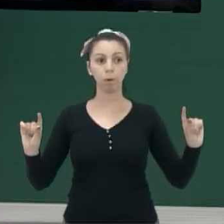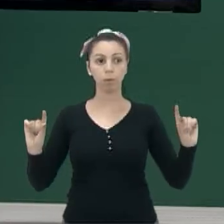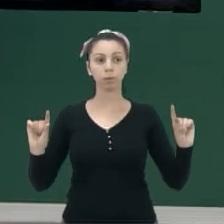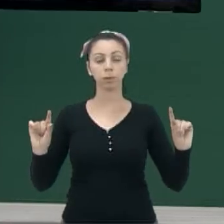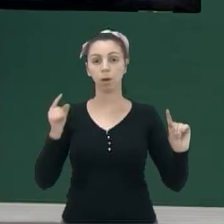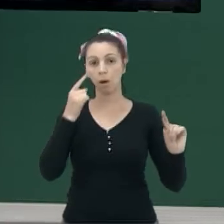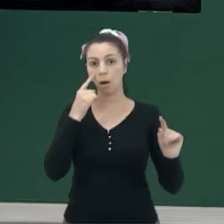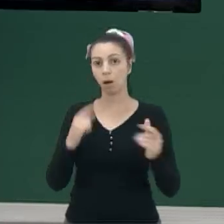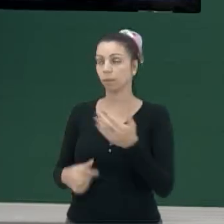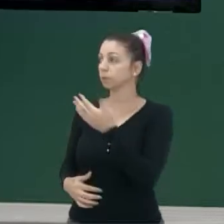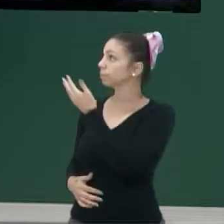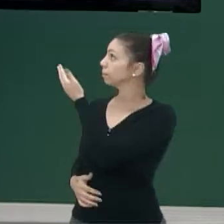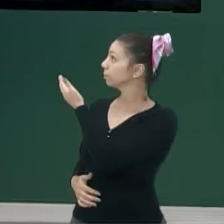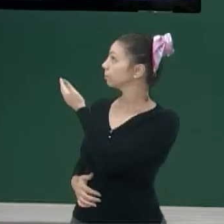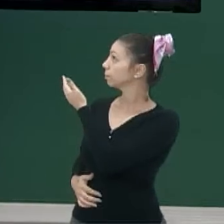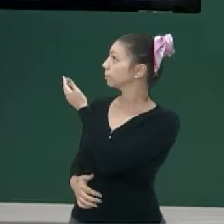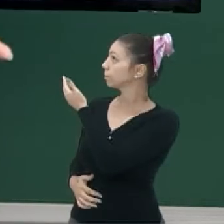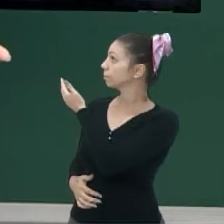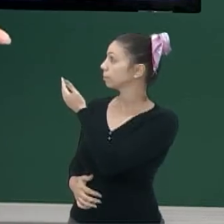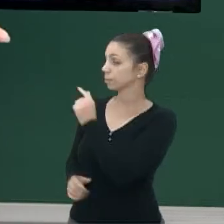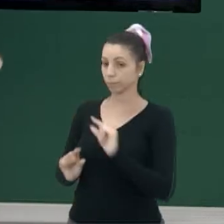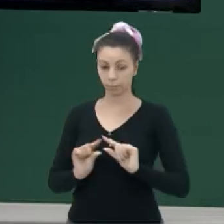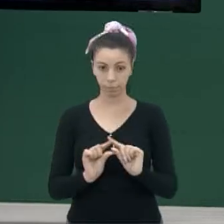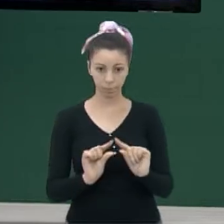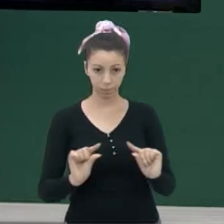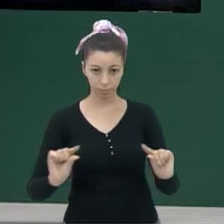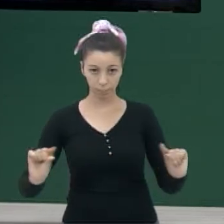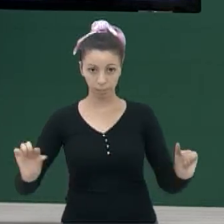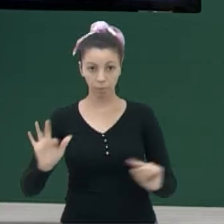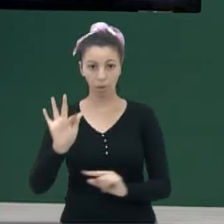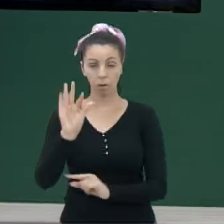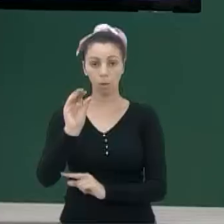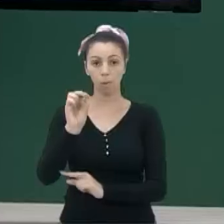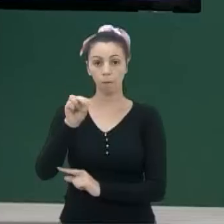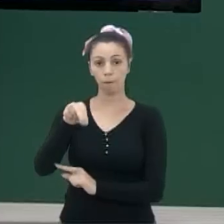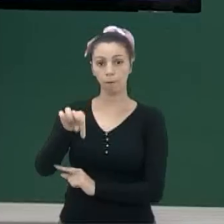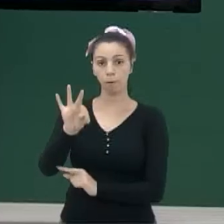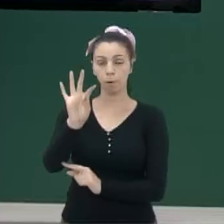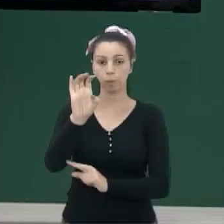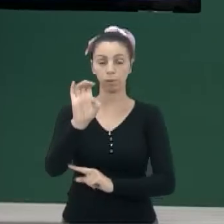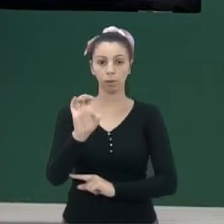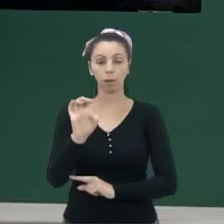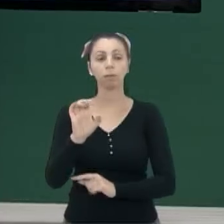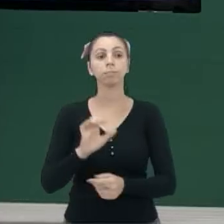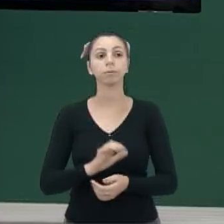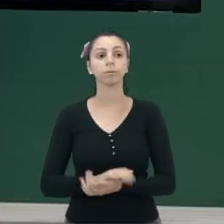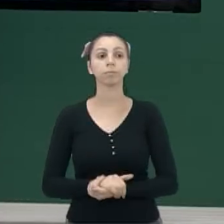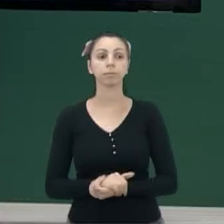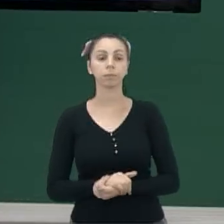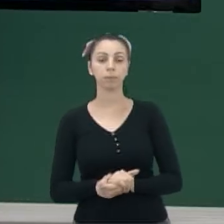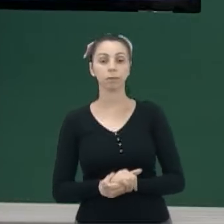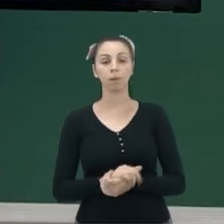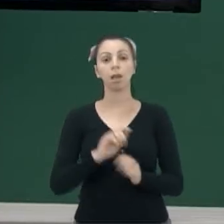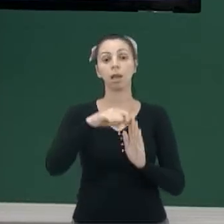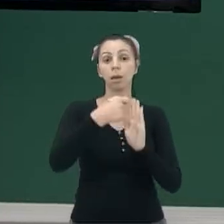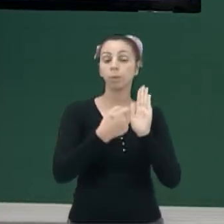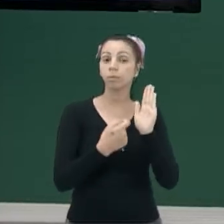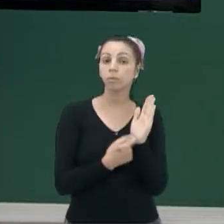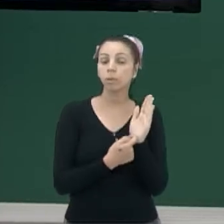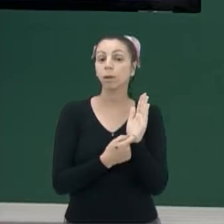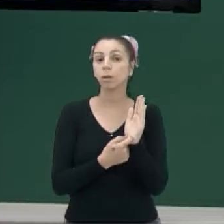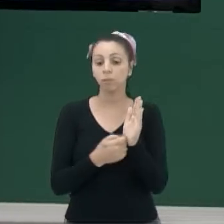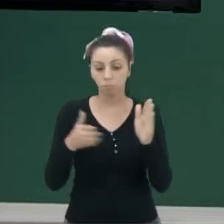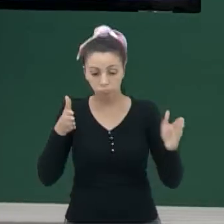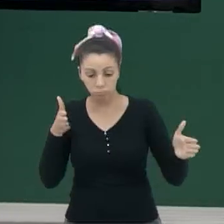Independência do século XIII ao século XX. Tá? Foi extraído daí e é um extrato, né, de texto falando sobre